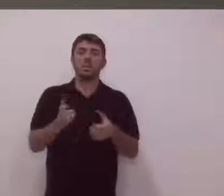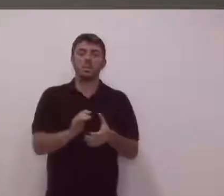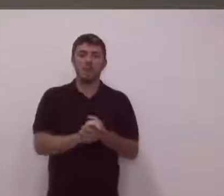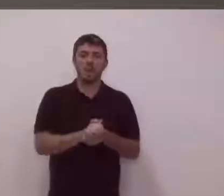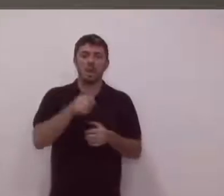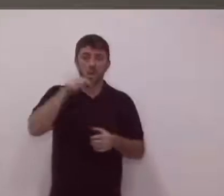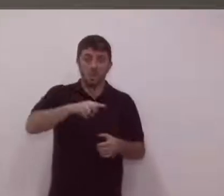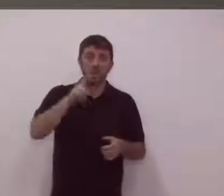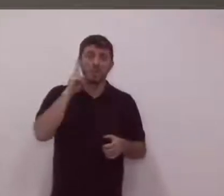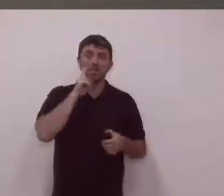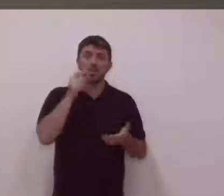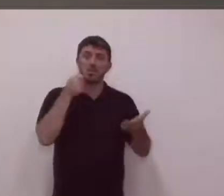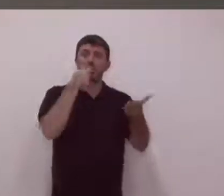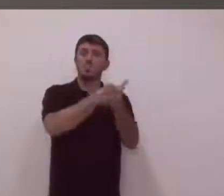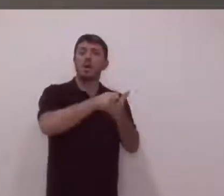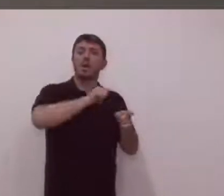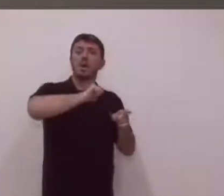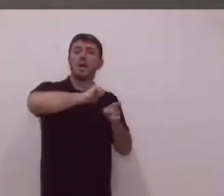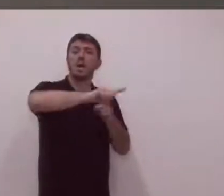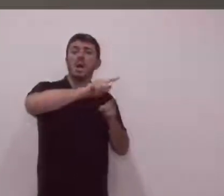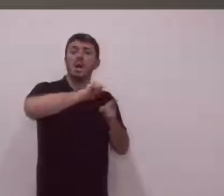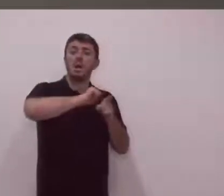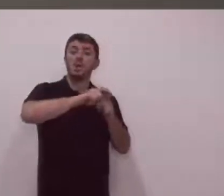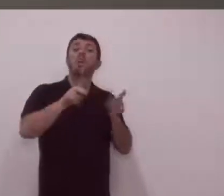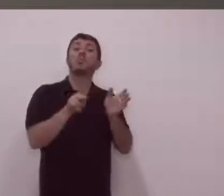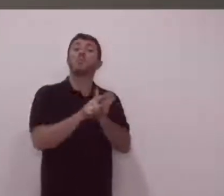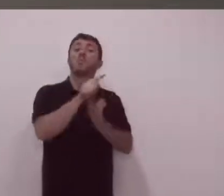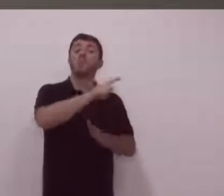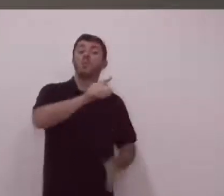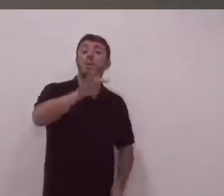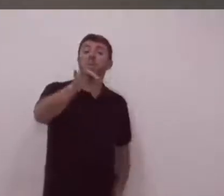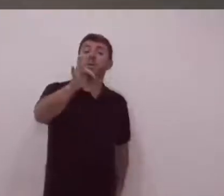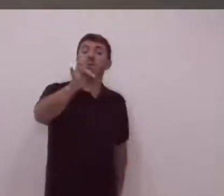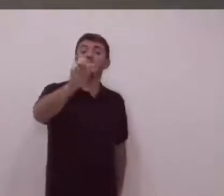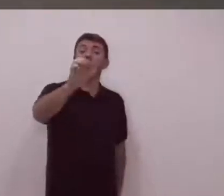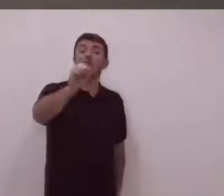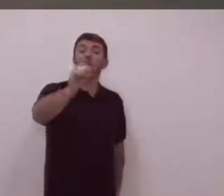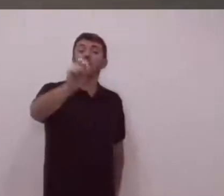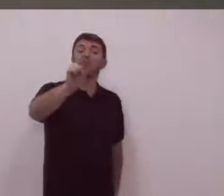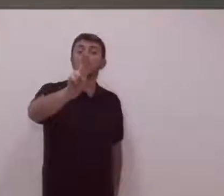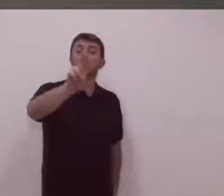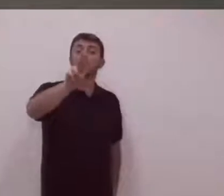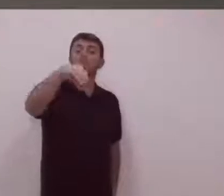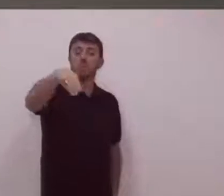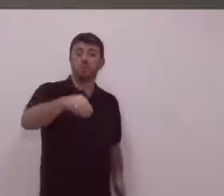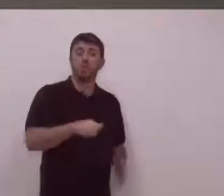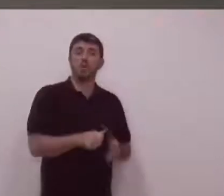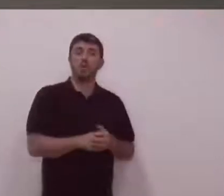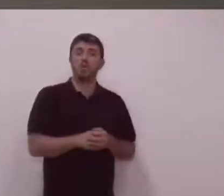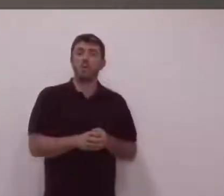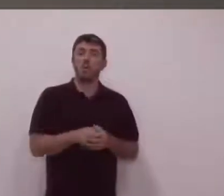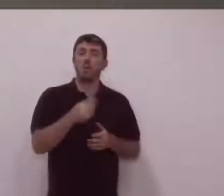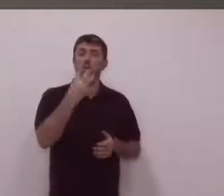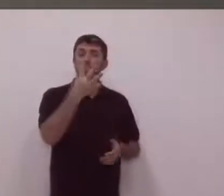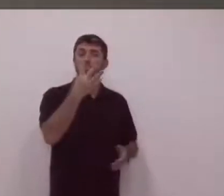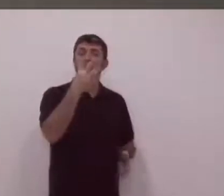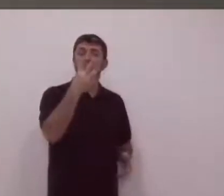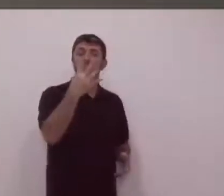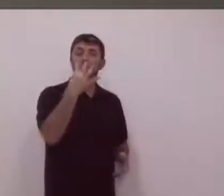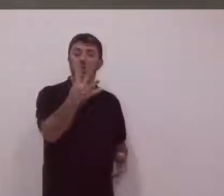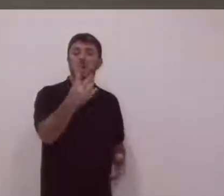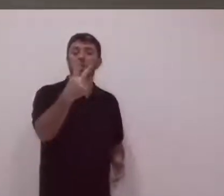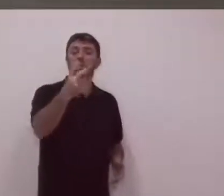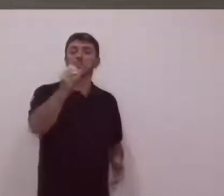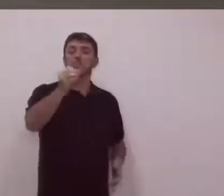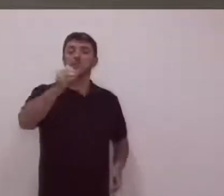municipal aproximadamente 420 mil por ano que é obrigação do governo do estado que é tirado do orçamento nosso aqui e é